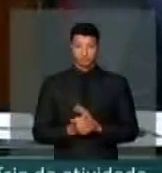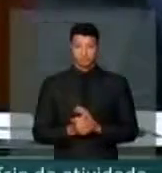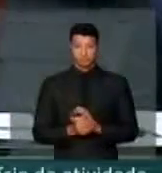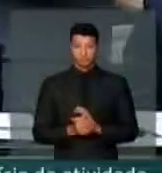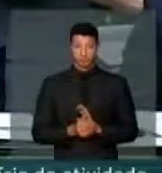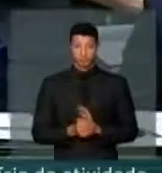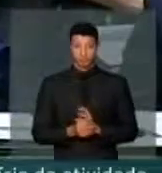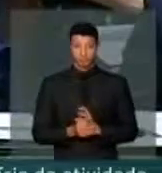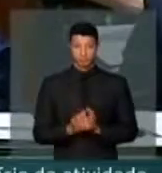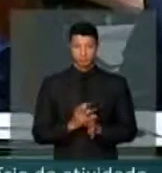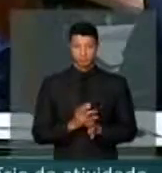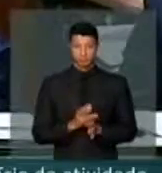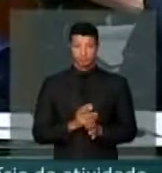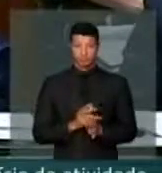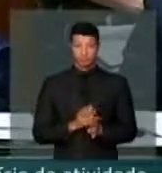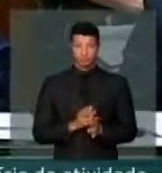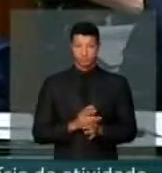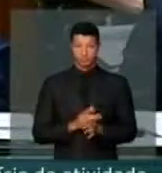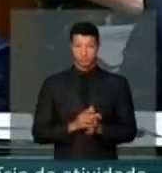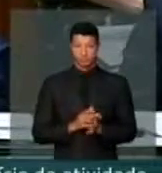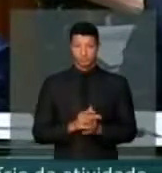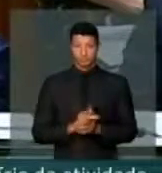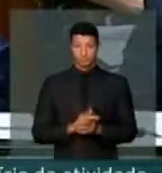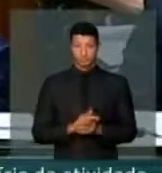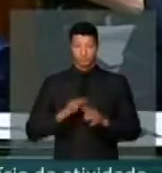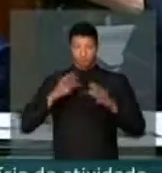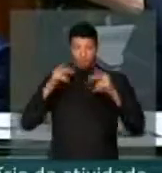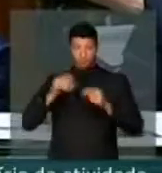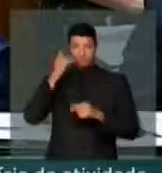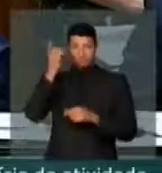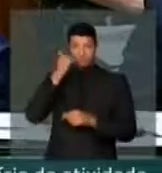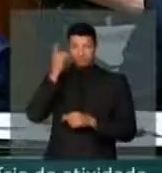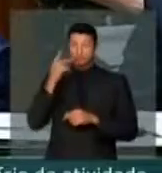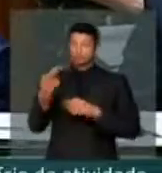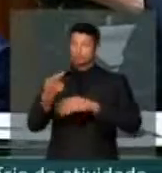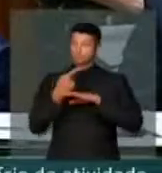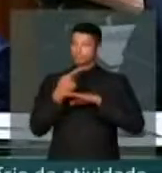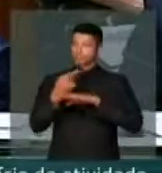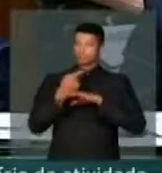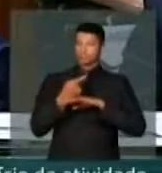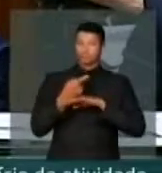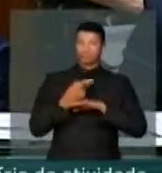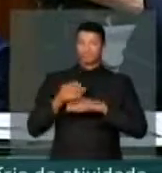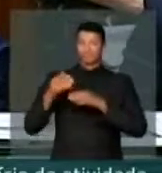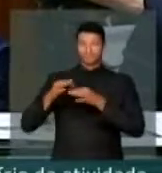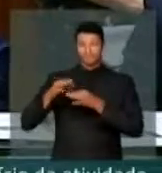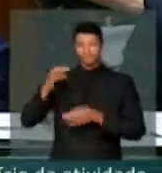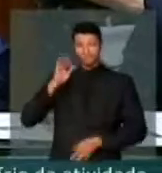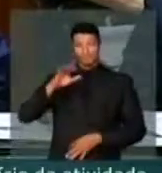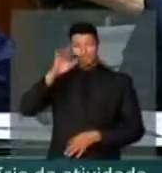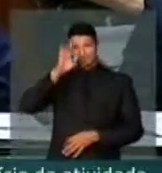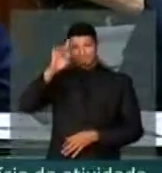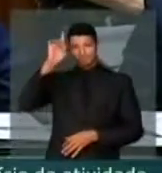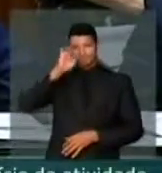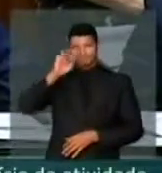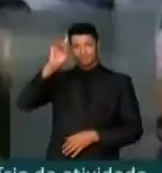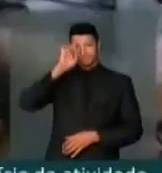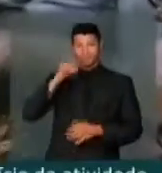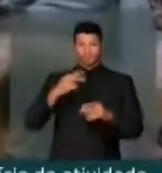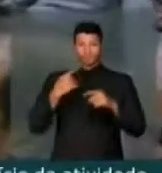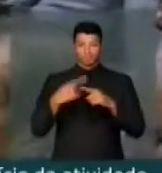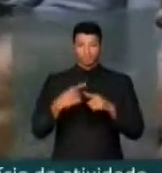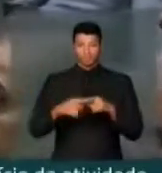Senhor presidente, todos os deputados e deputadas dessa casa foram procurados ao longo dos últimos dias